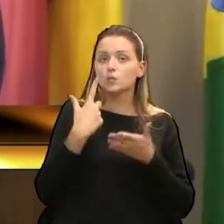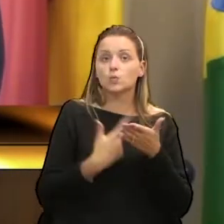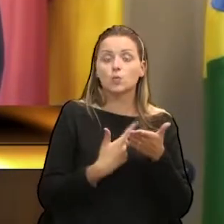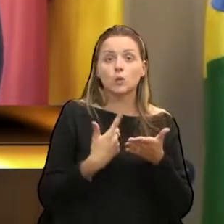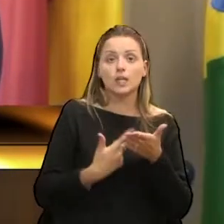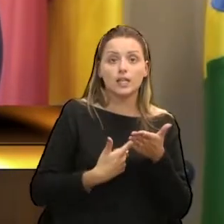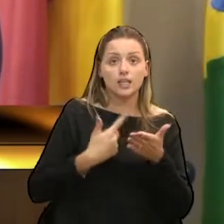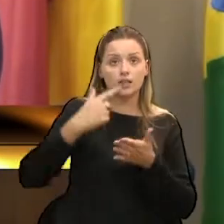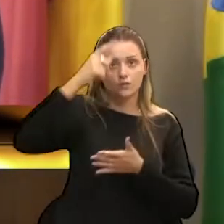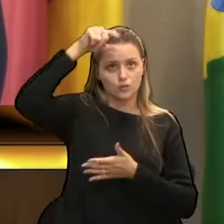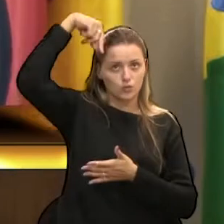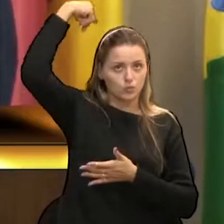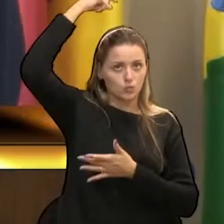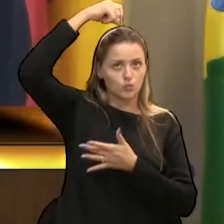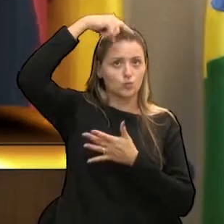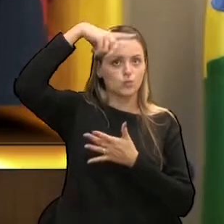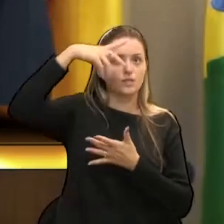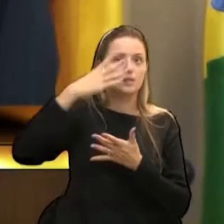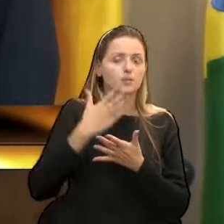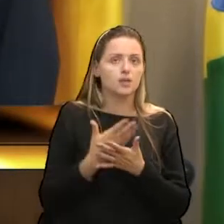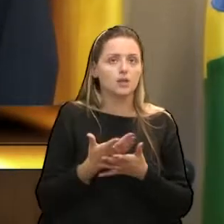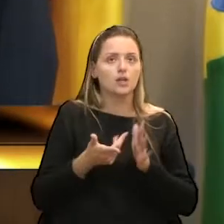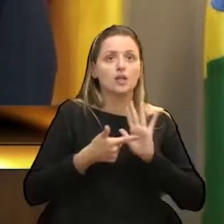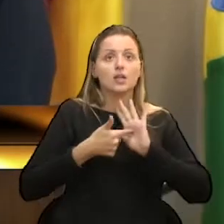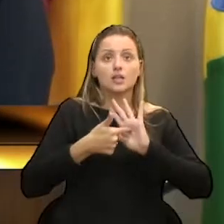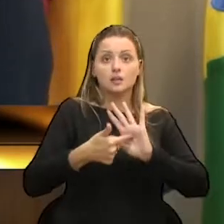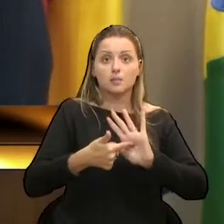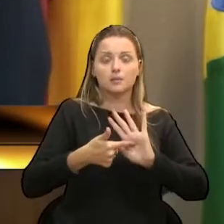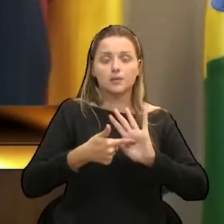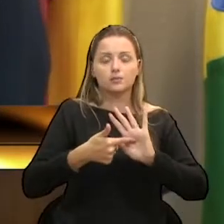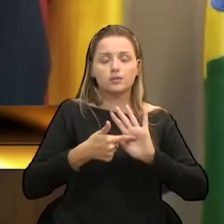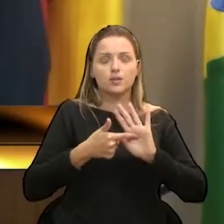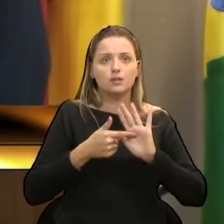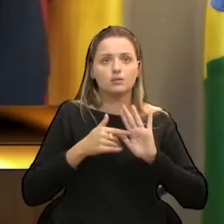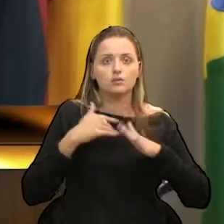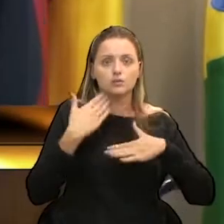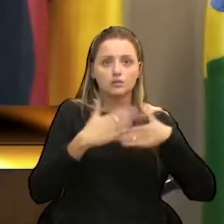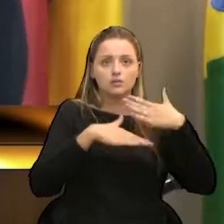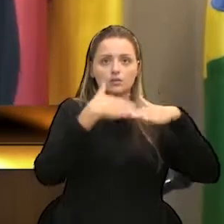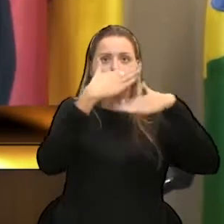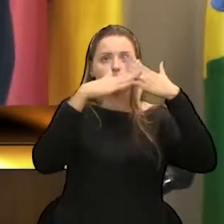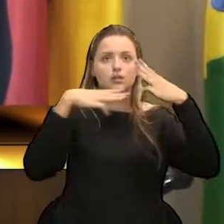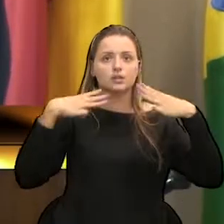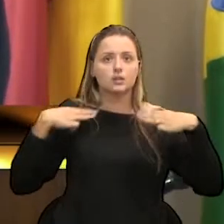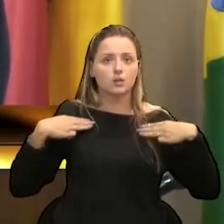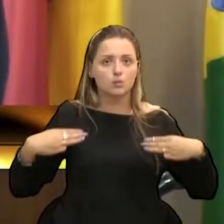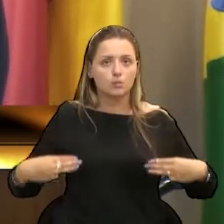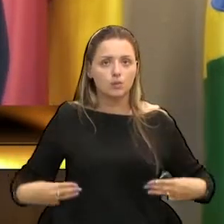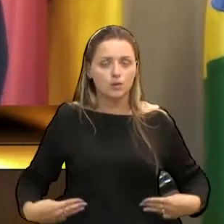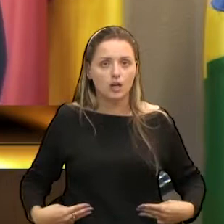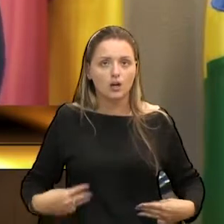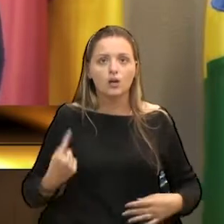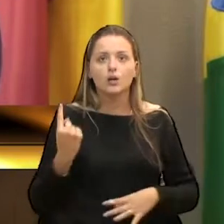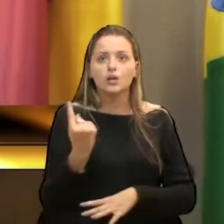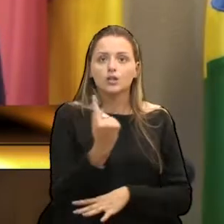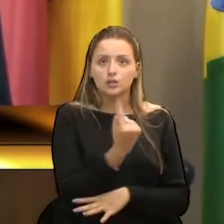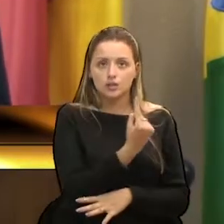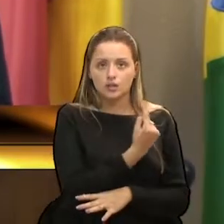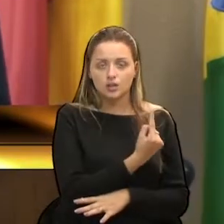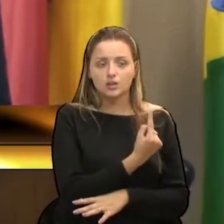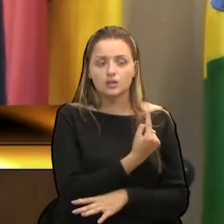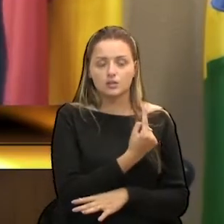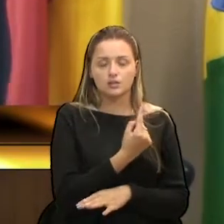Espíritos, que constitui mola propulsora da evolução moral dos indivíduos. E